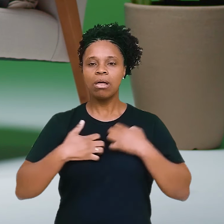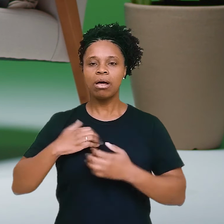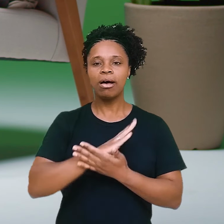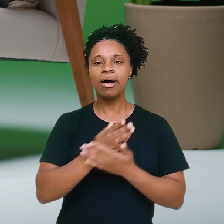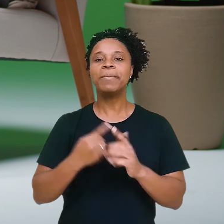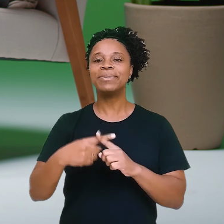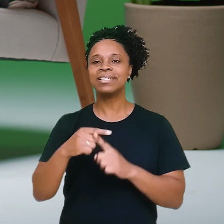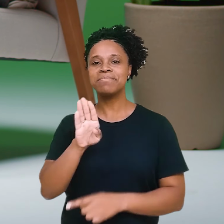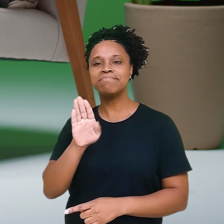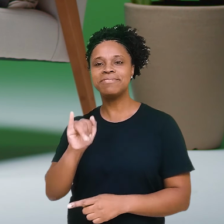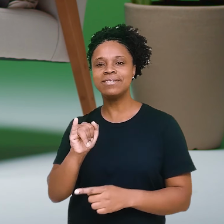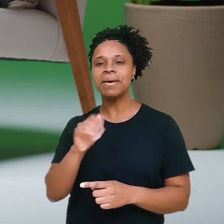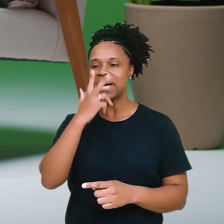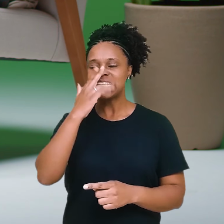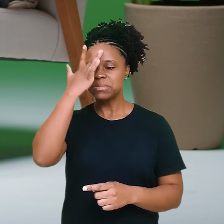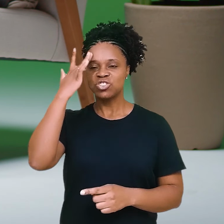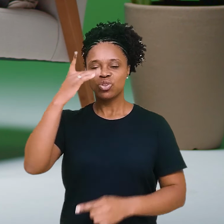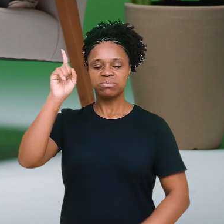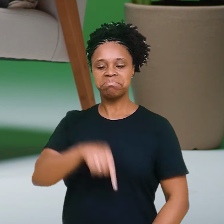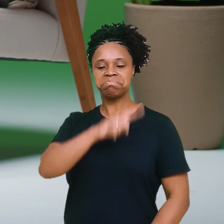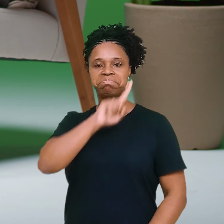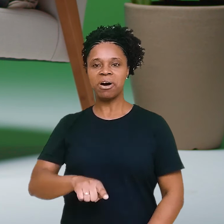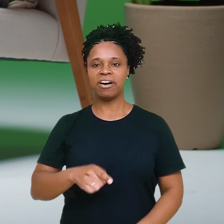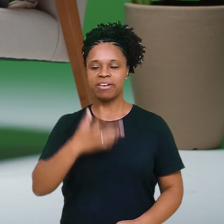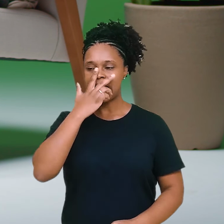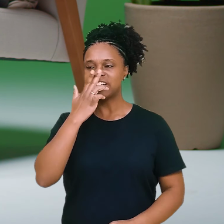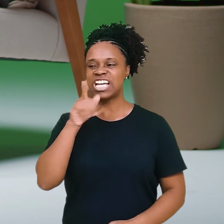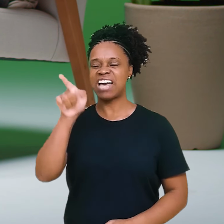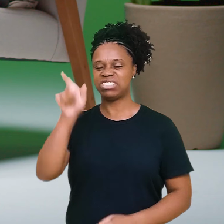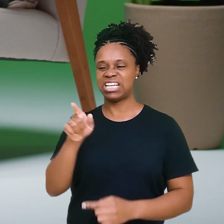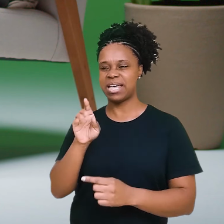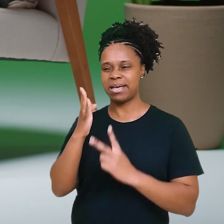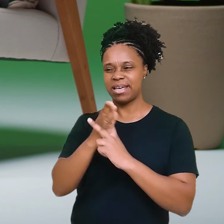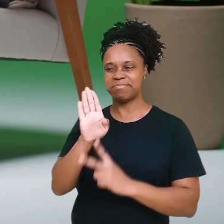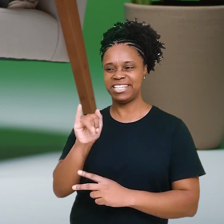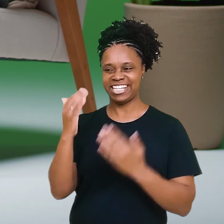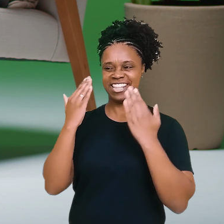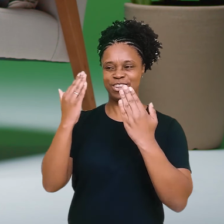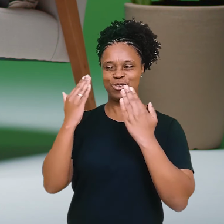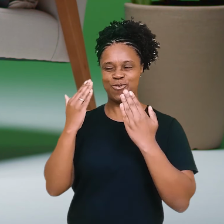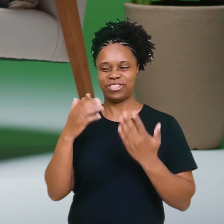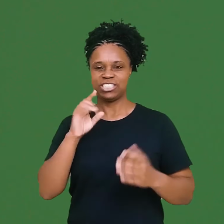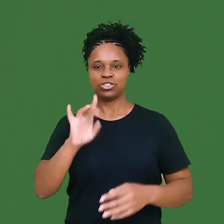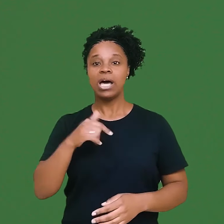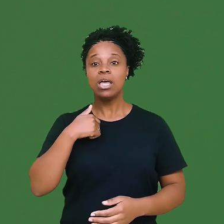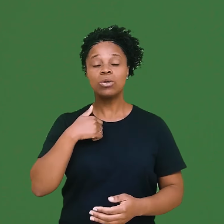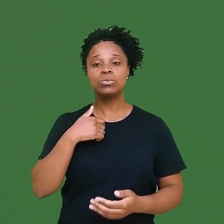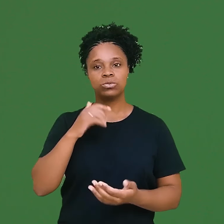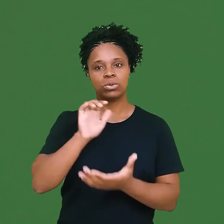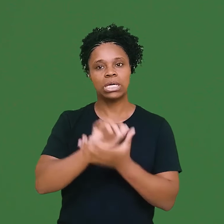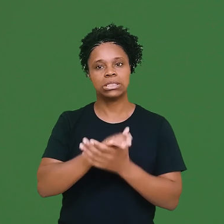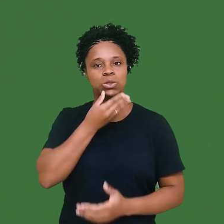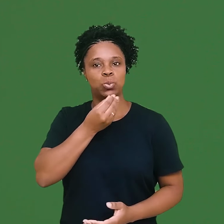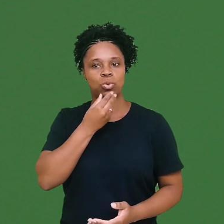a bissexualidade ainda é uma coisa invalidada pelas pessoas, né? Todo mundo acha que a gente tá em dúvida. Você tá em dúvida. Ai, agora eu sou